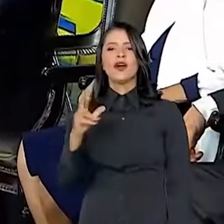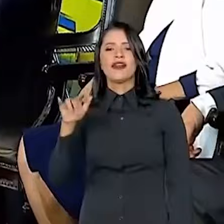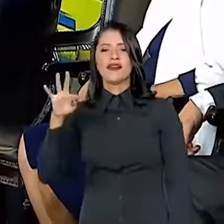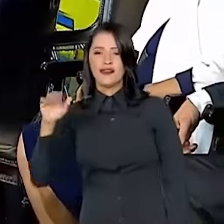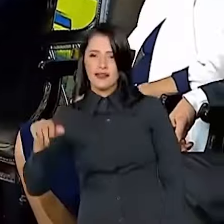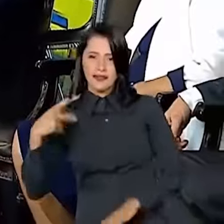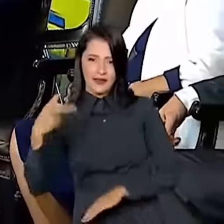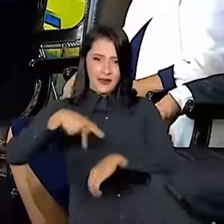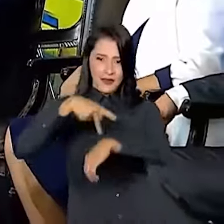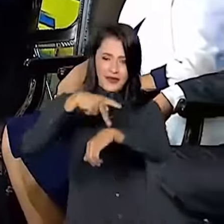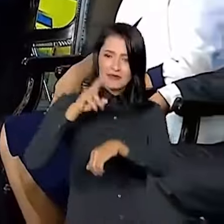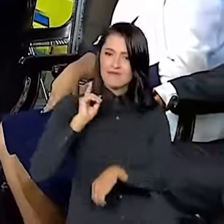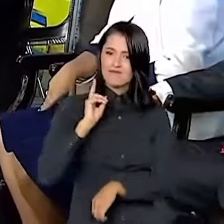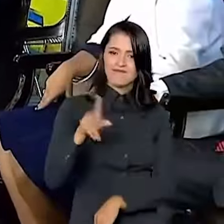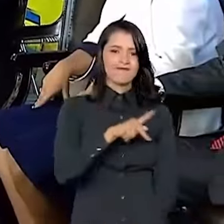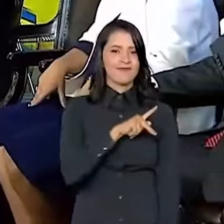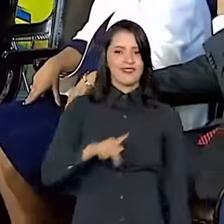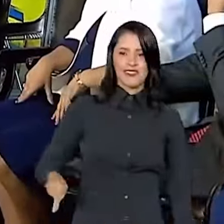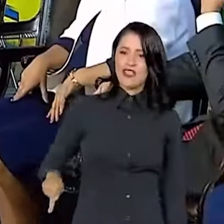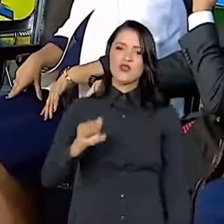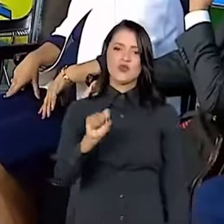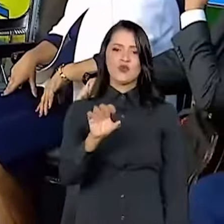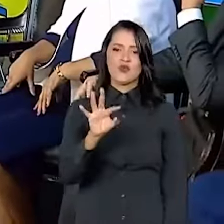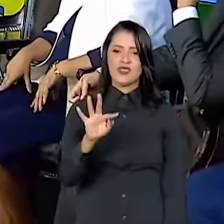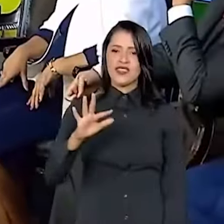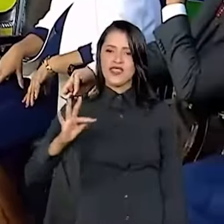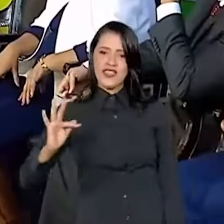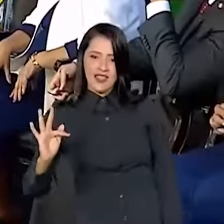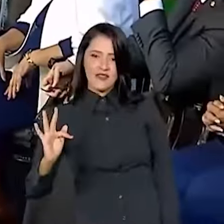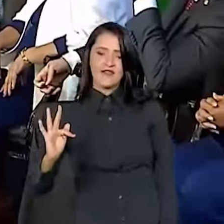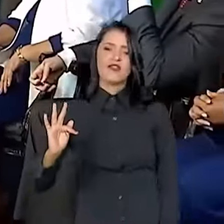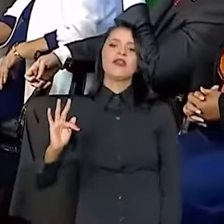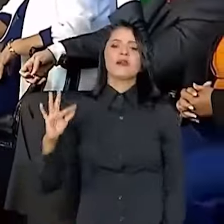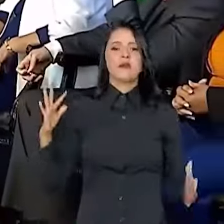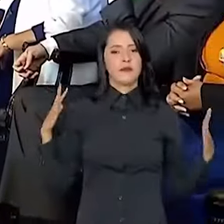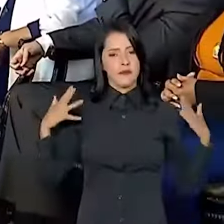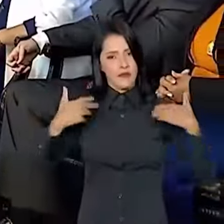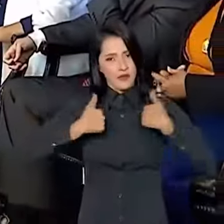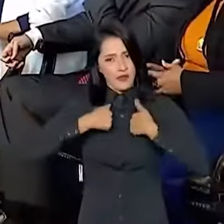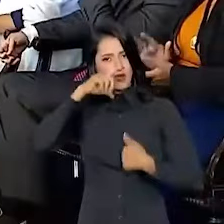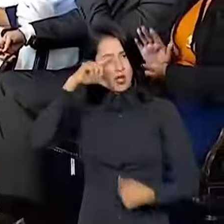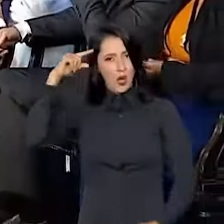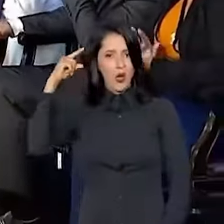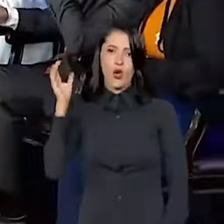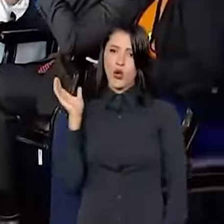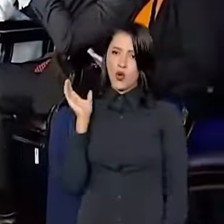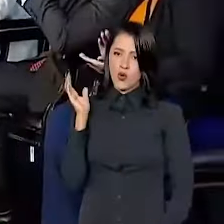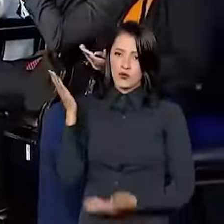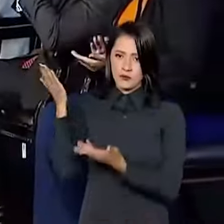nossa sempre presidente do Supremo Tribunal Federal, ministra Rosa Weber.